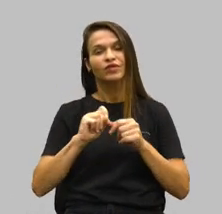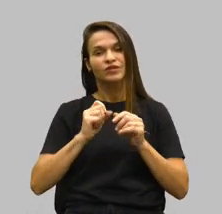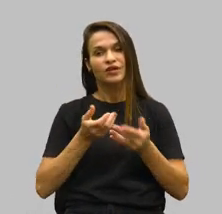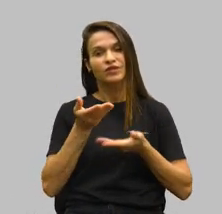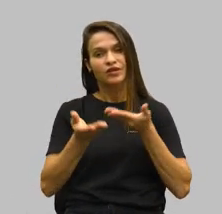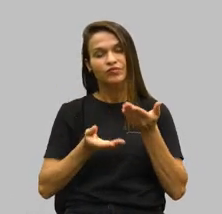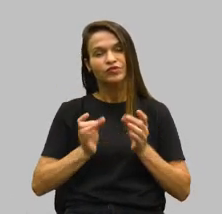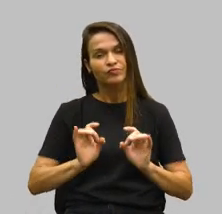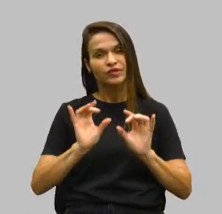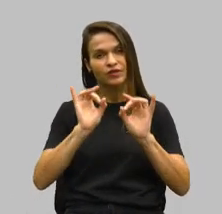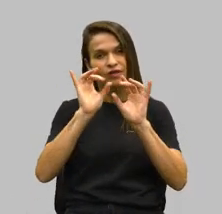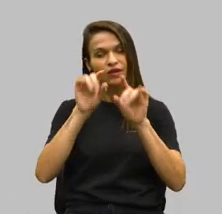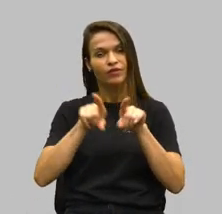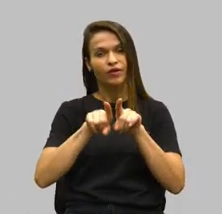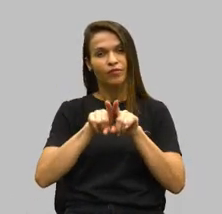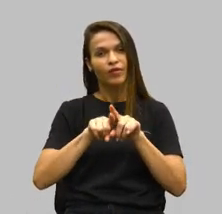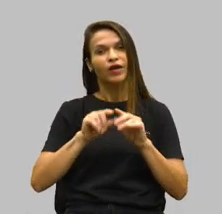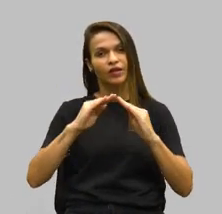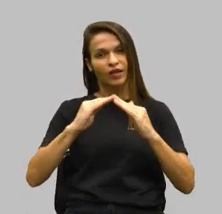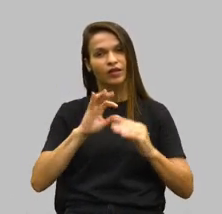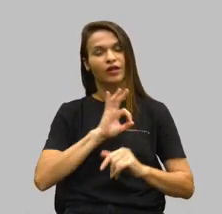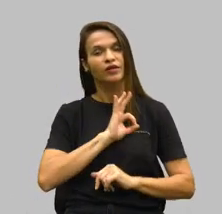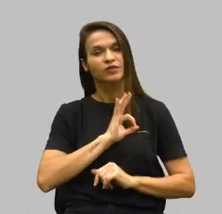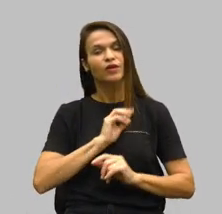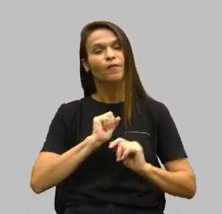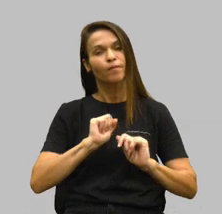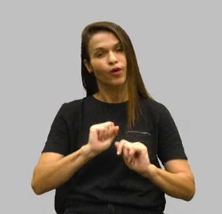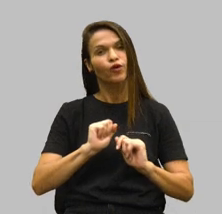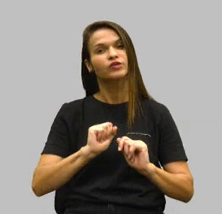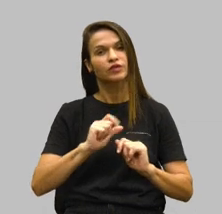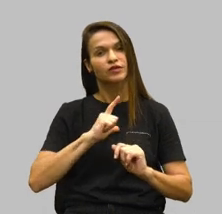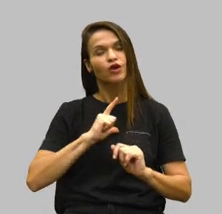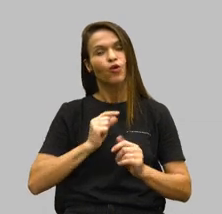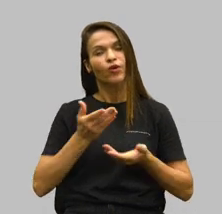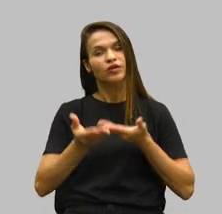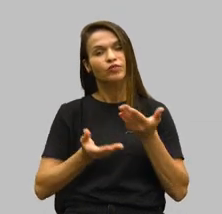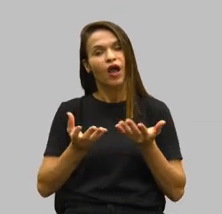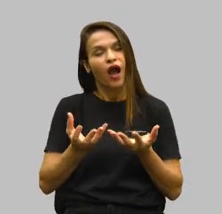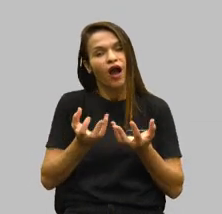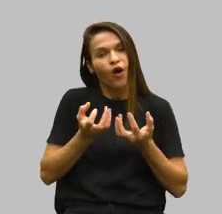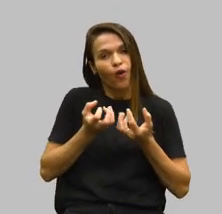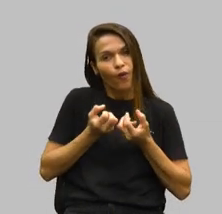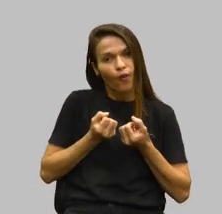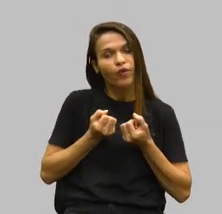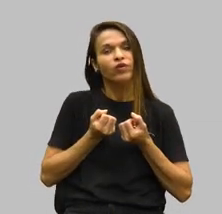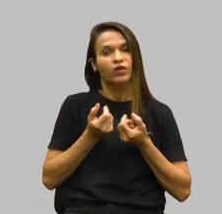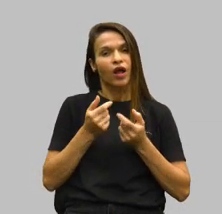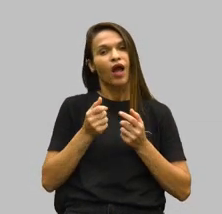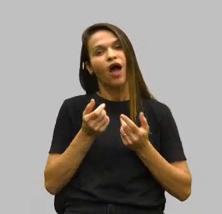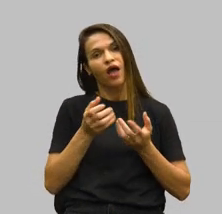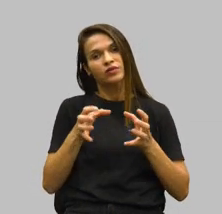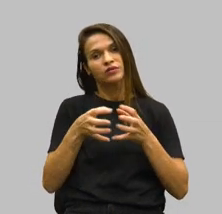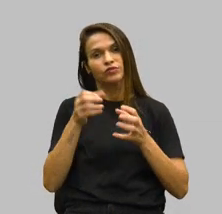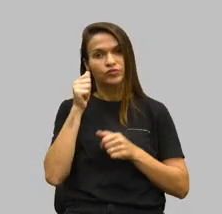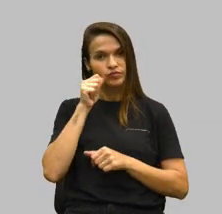especializado também na delegacia que possa gerar um atendimento acolhedor a essas